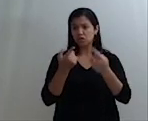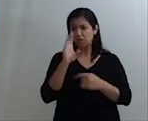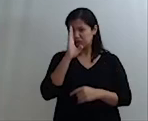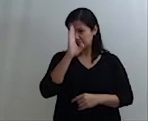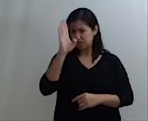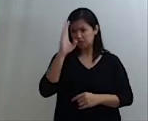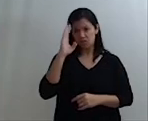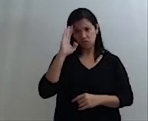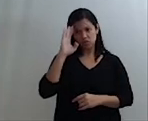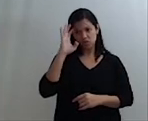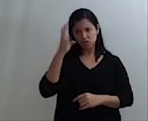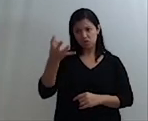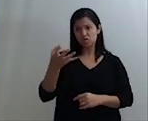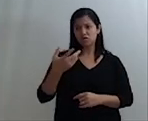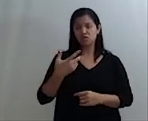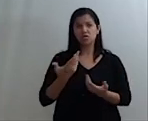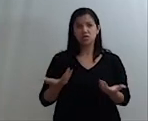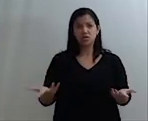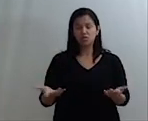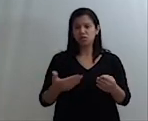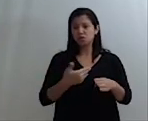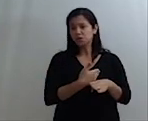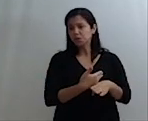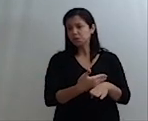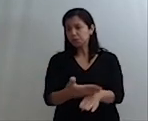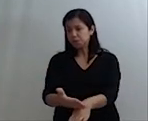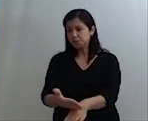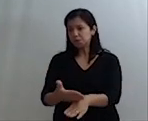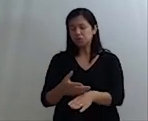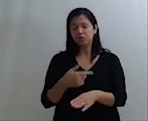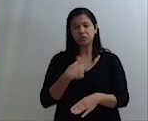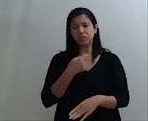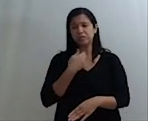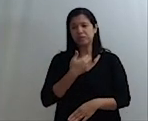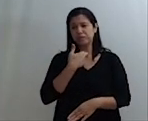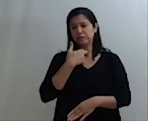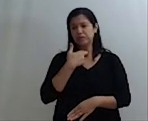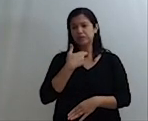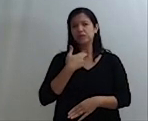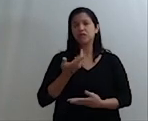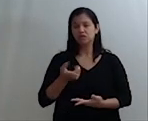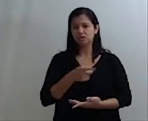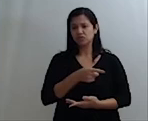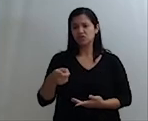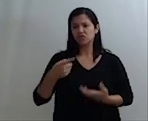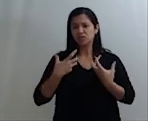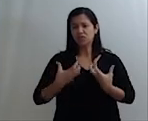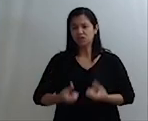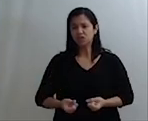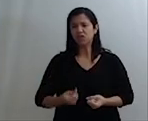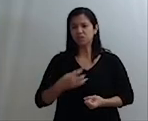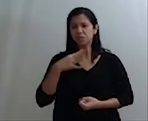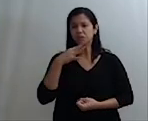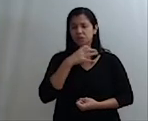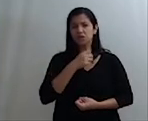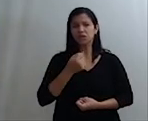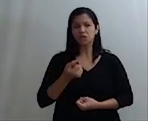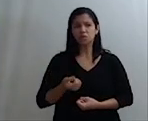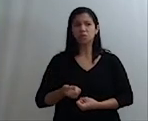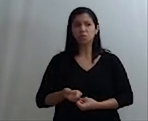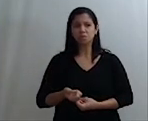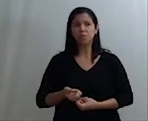e pelo alongar da da da sessão já não vou mais me também os senhores já estão cansados já devem estar